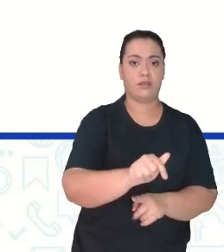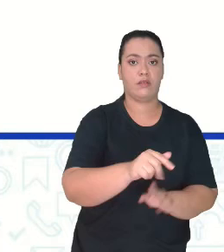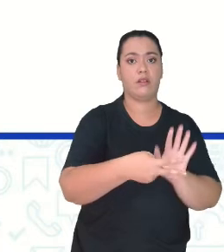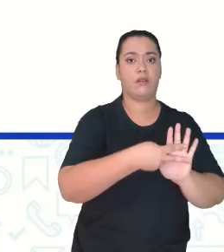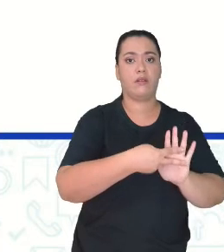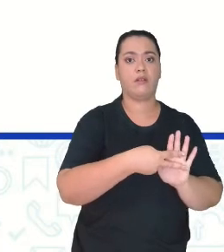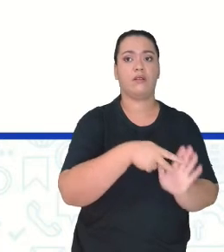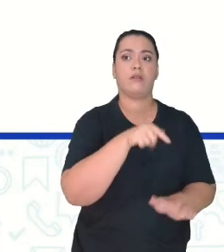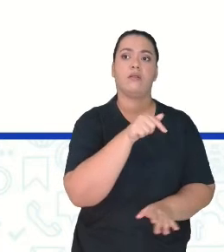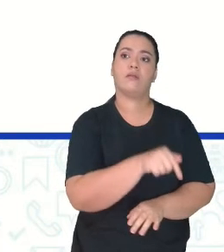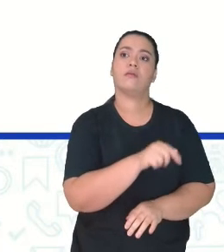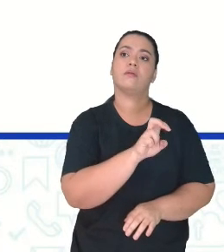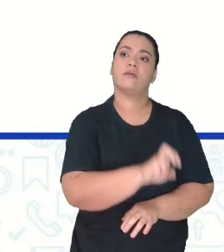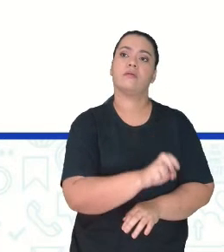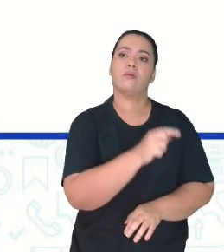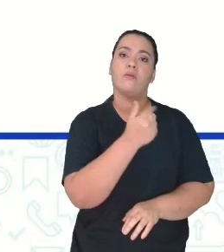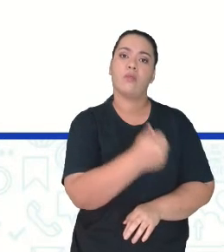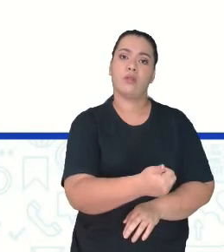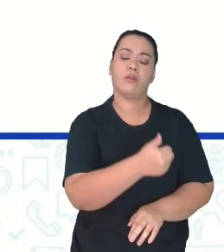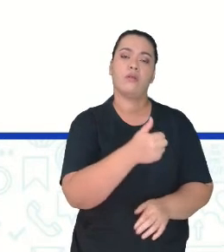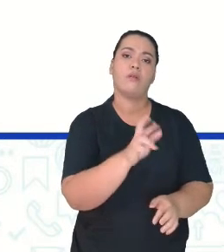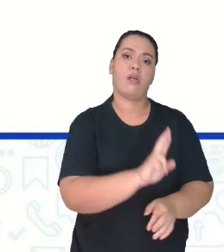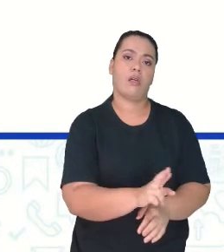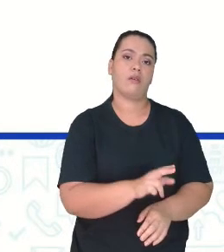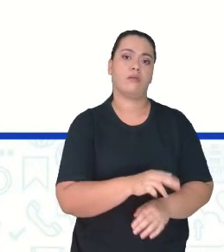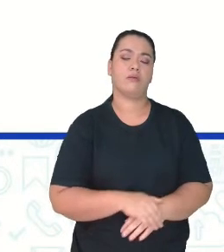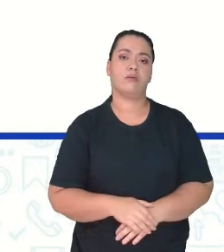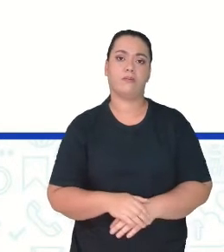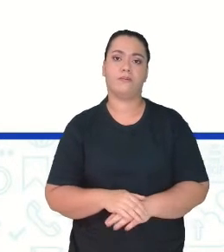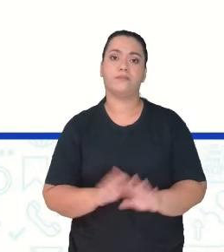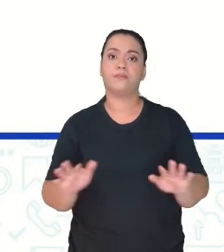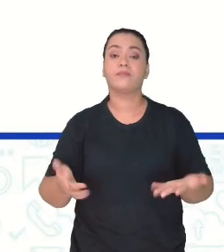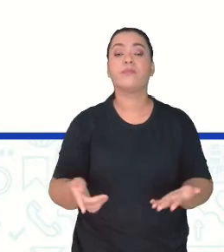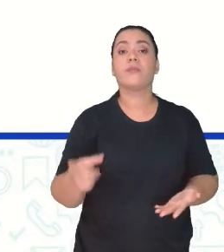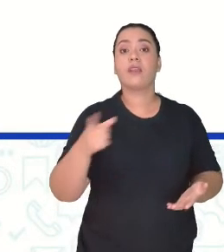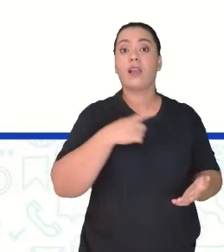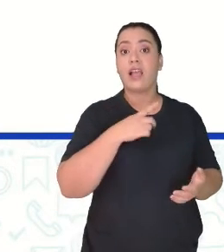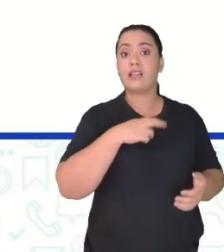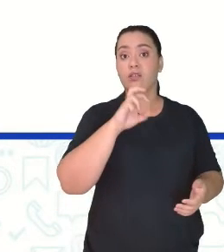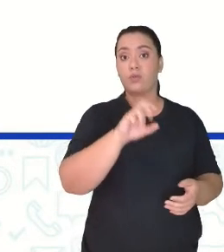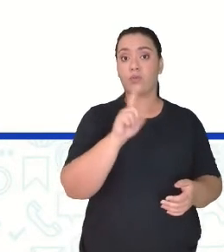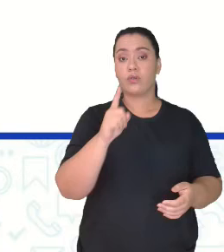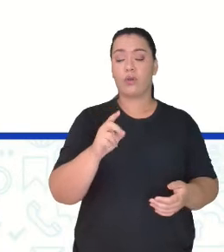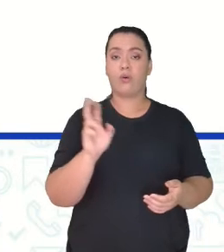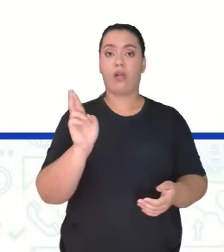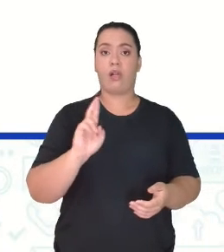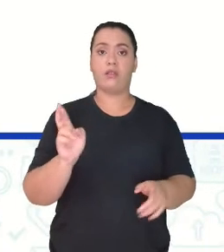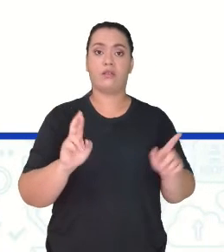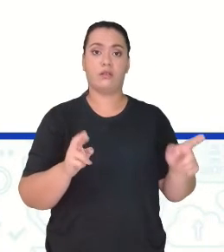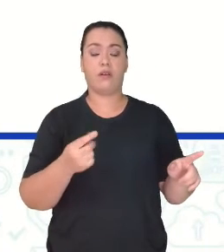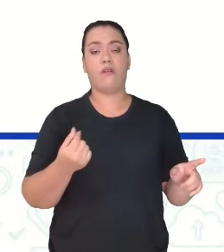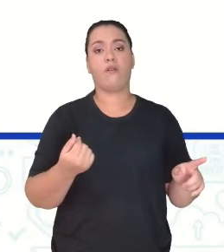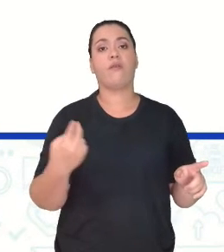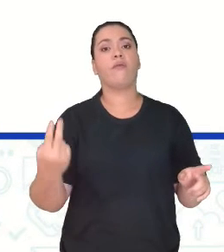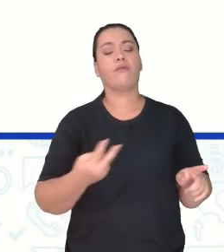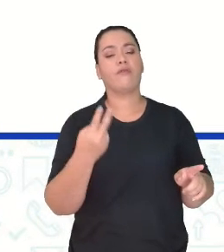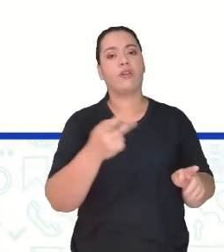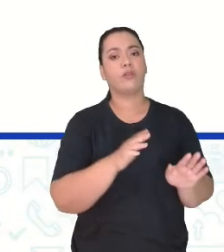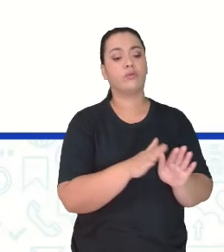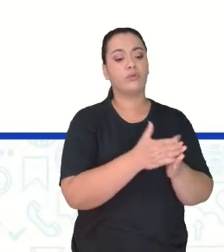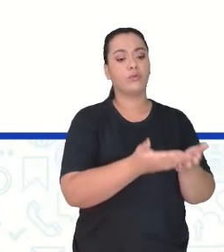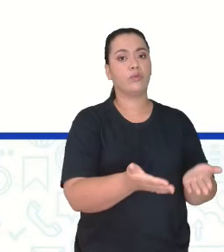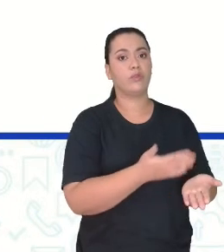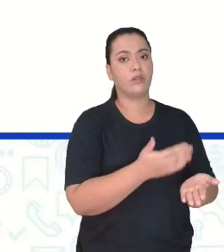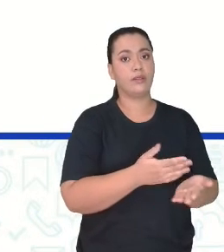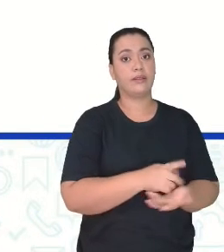igual a quanto? Que dá igual a 51. Belezinha? Então, eu tenho aí, ó, R$51 é o valor do livro, R$17